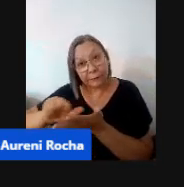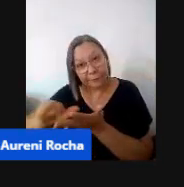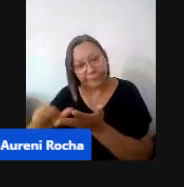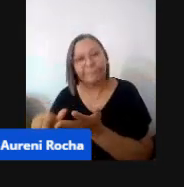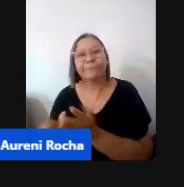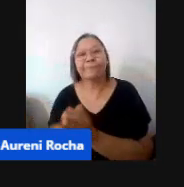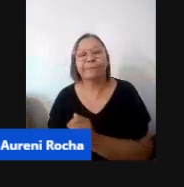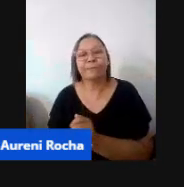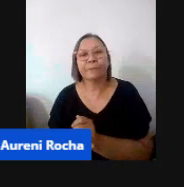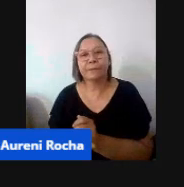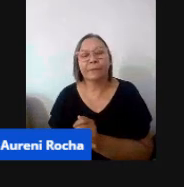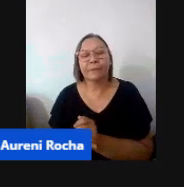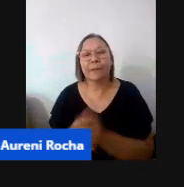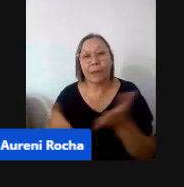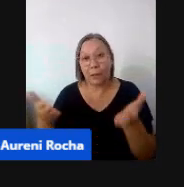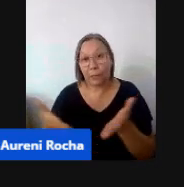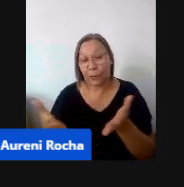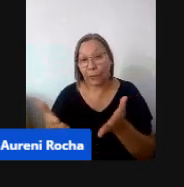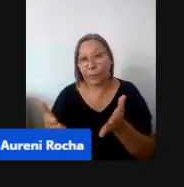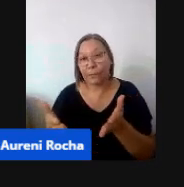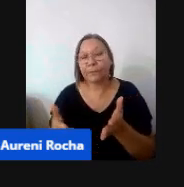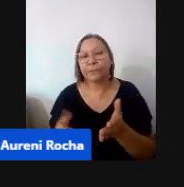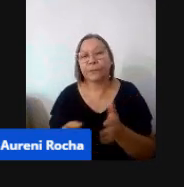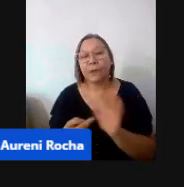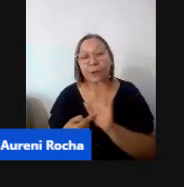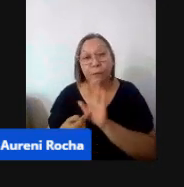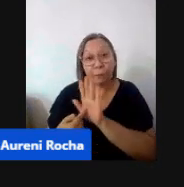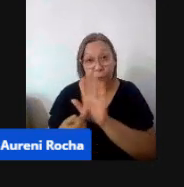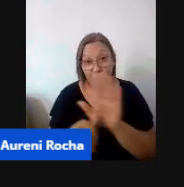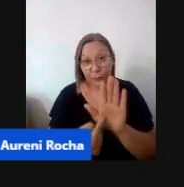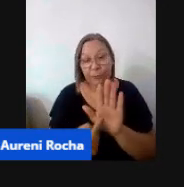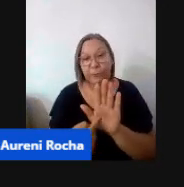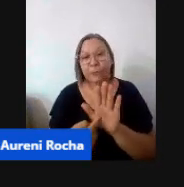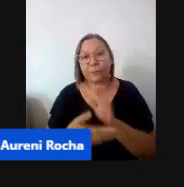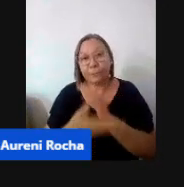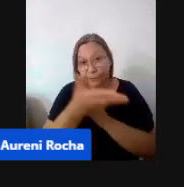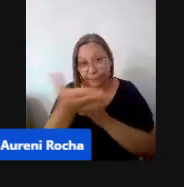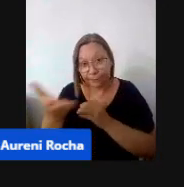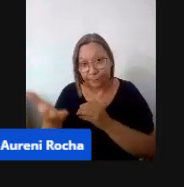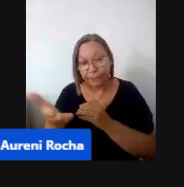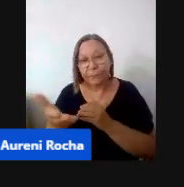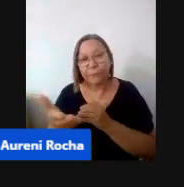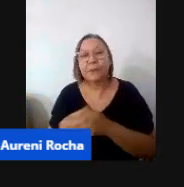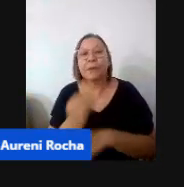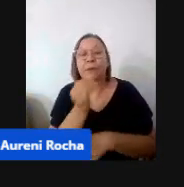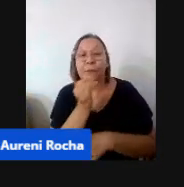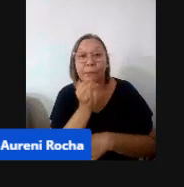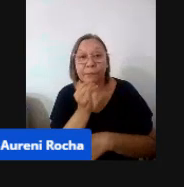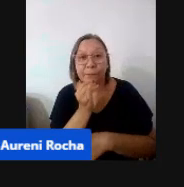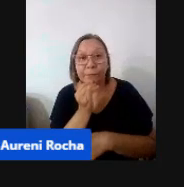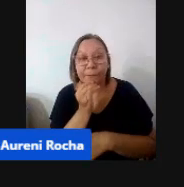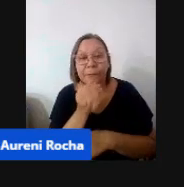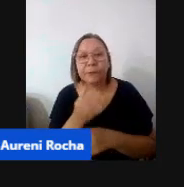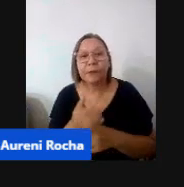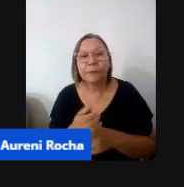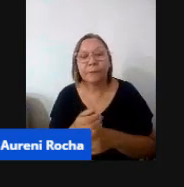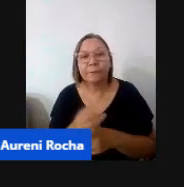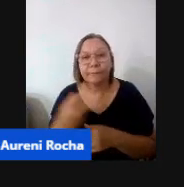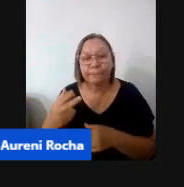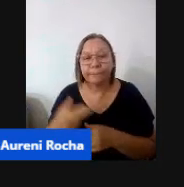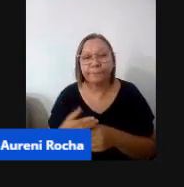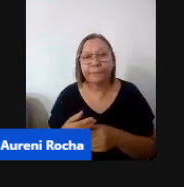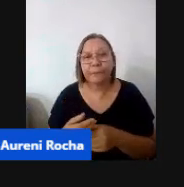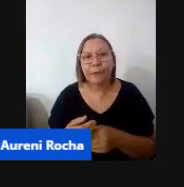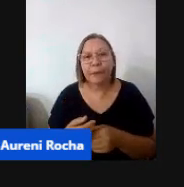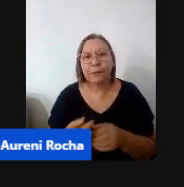um parêntese aqui agora e mostrar para vocês um exemplo, né, um recorte de uma das